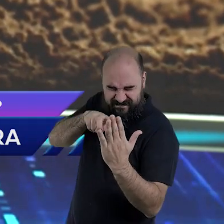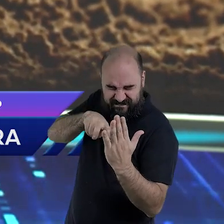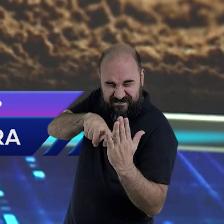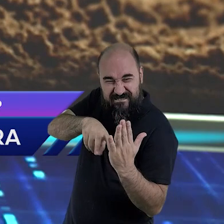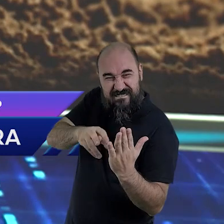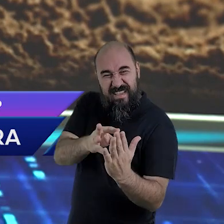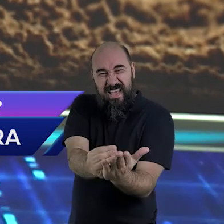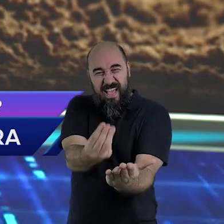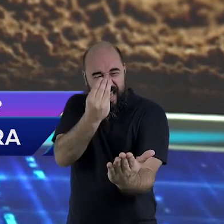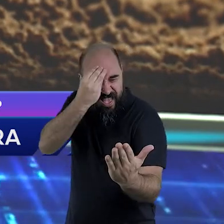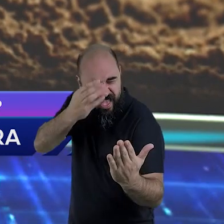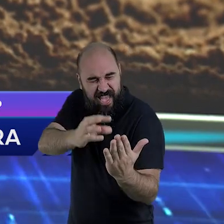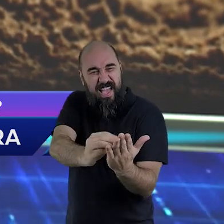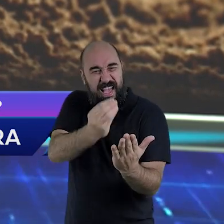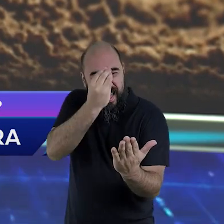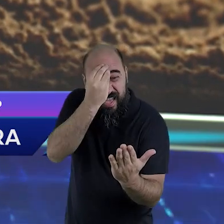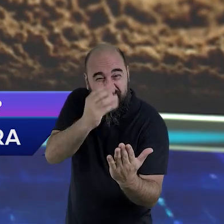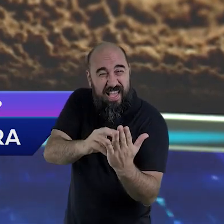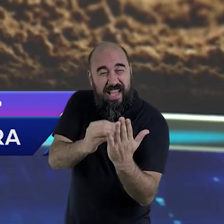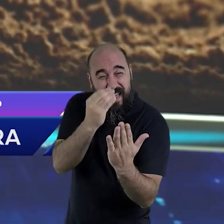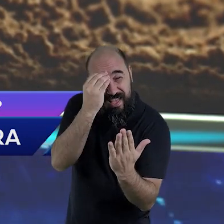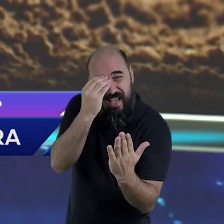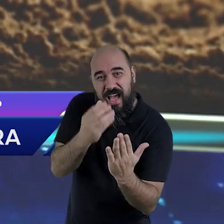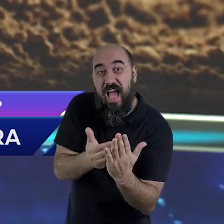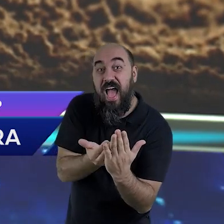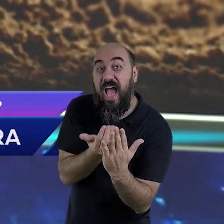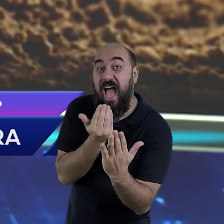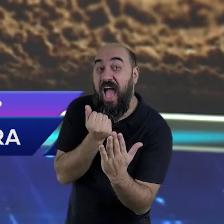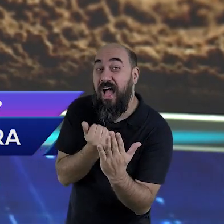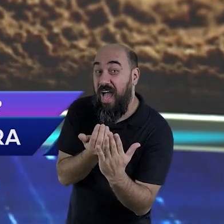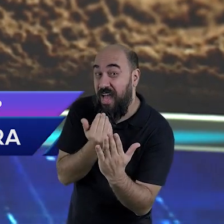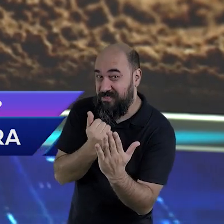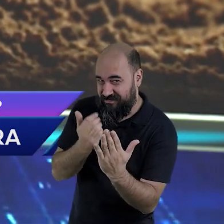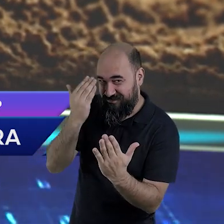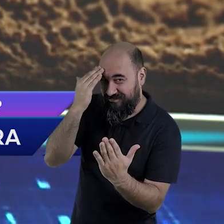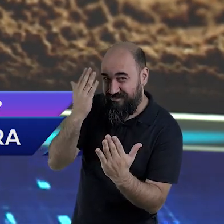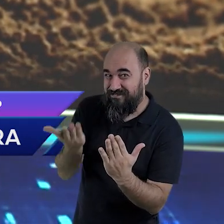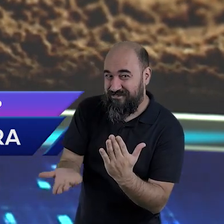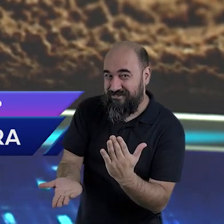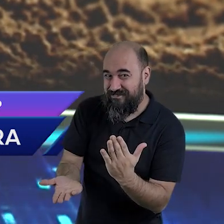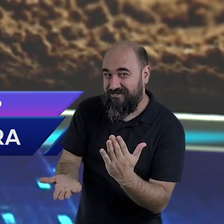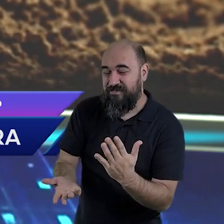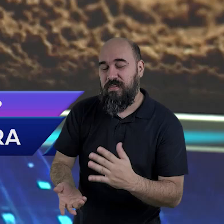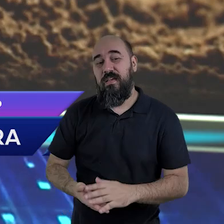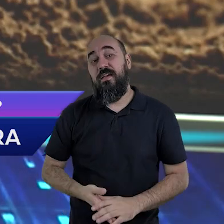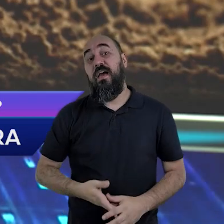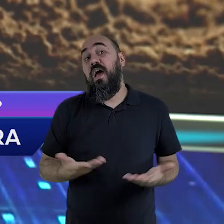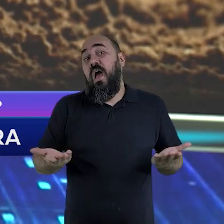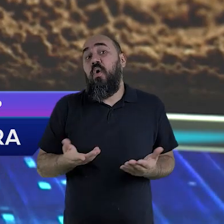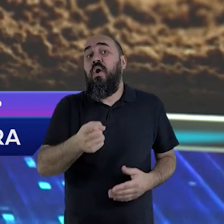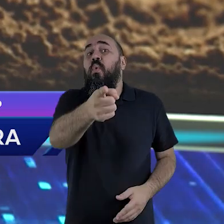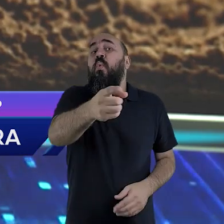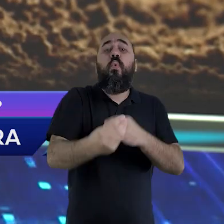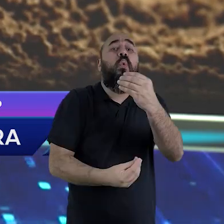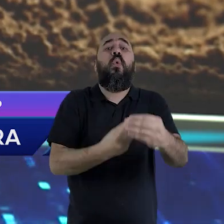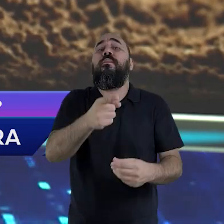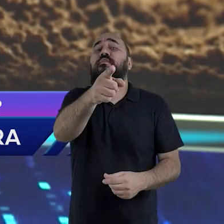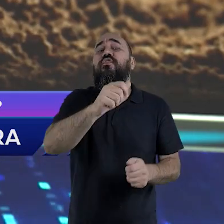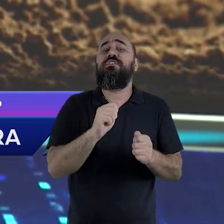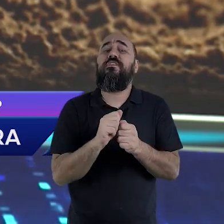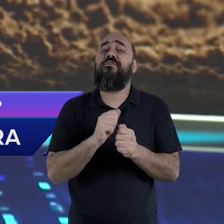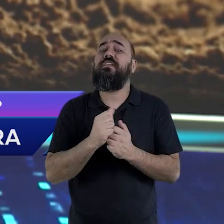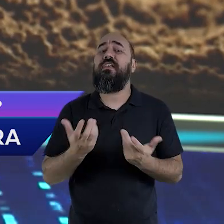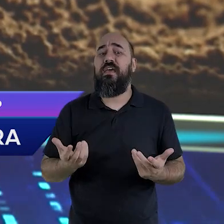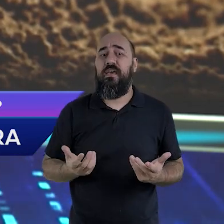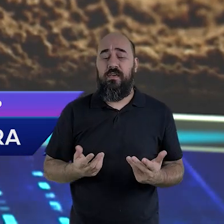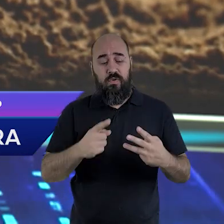de que forma você vai se aproximar do texto bíblico. Como você lerá a Bíblia Sagrada. Se